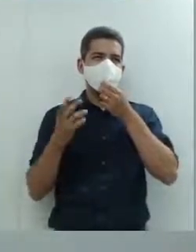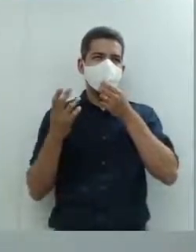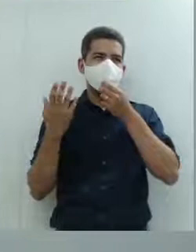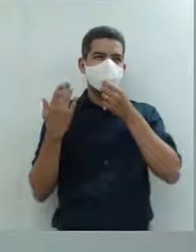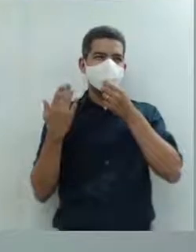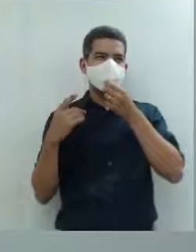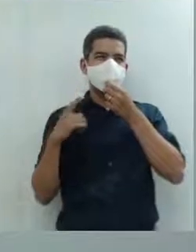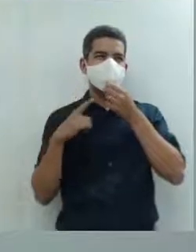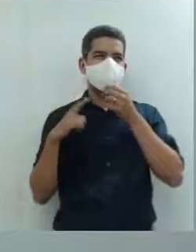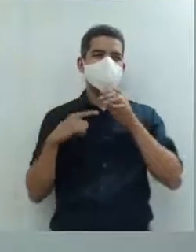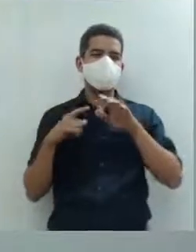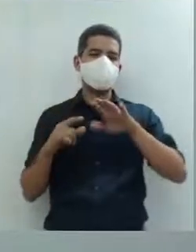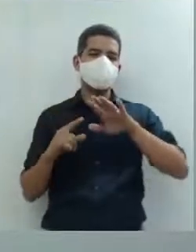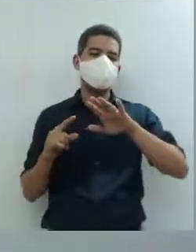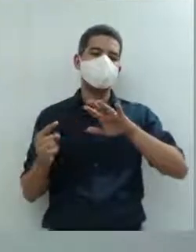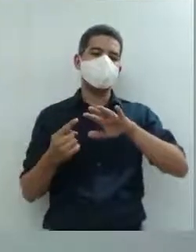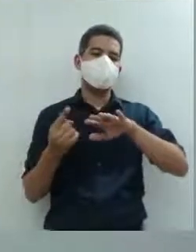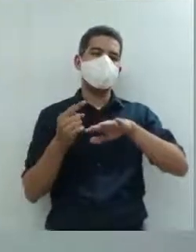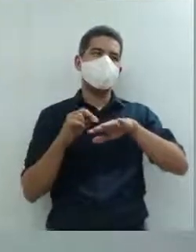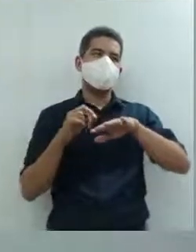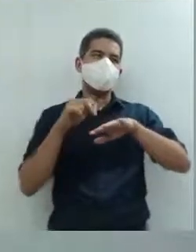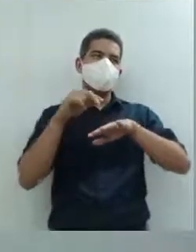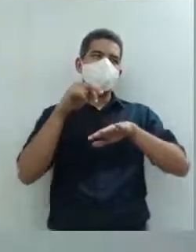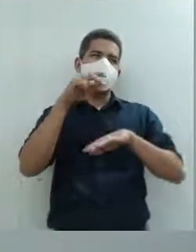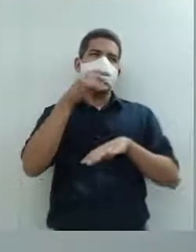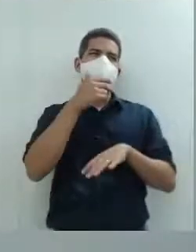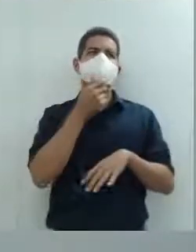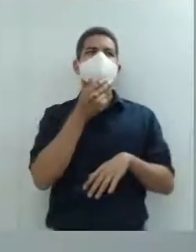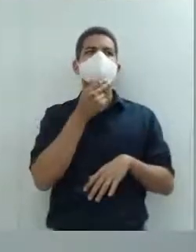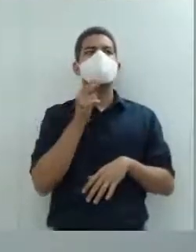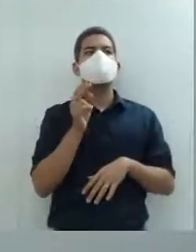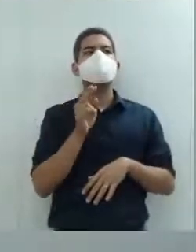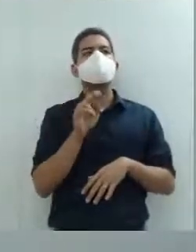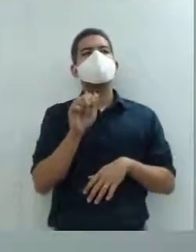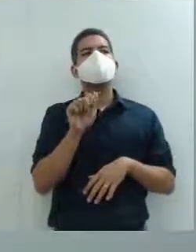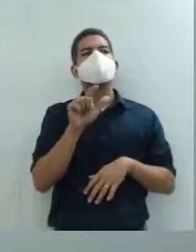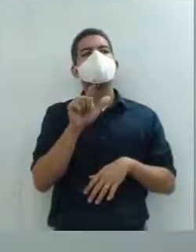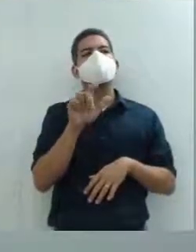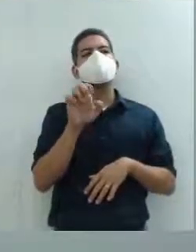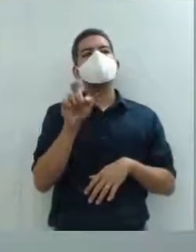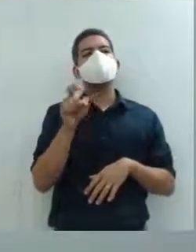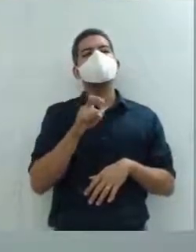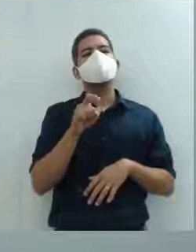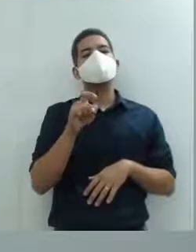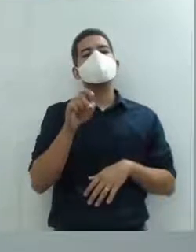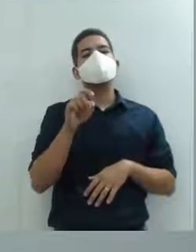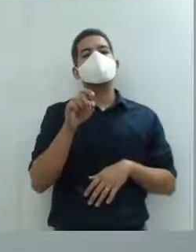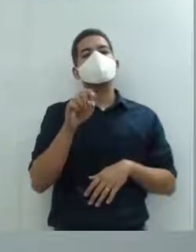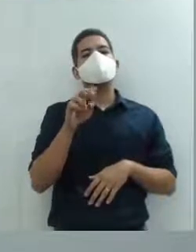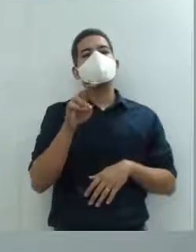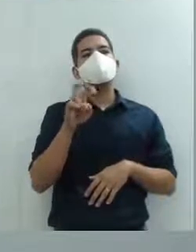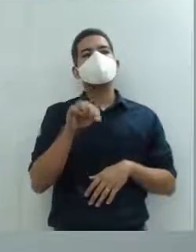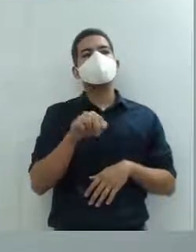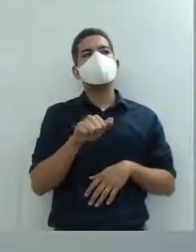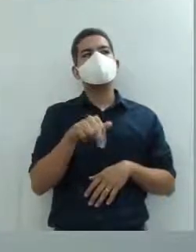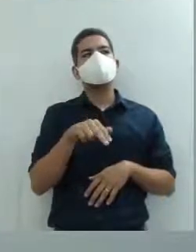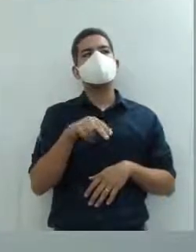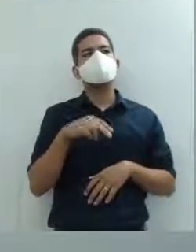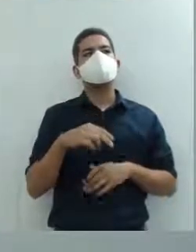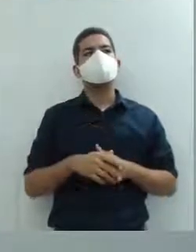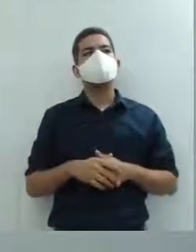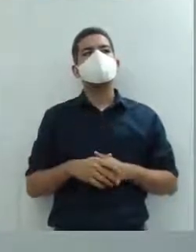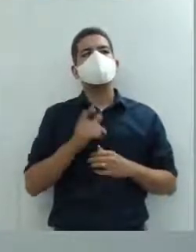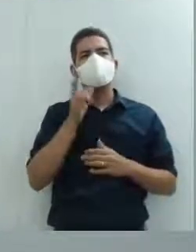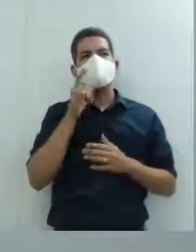pelas expedições de um naturalista chamado Alexander Van Humboldt, né? Mas segue, vai,